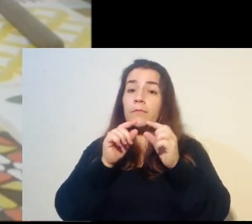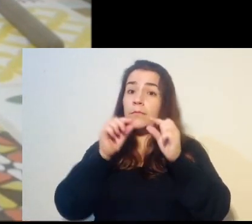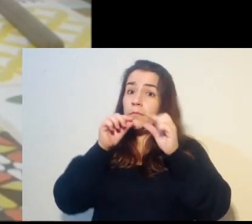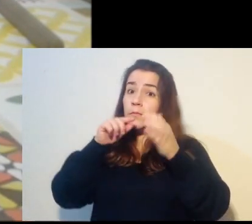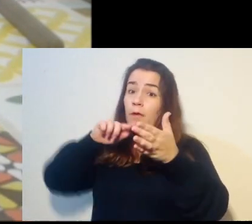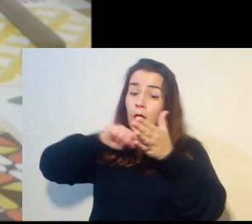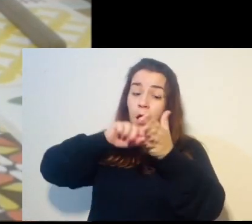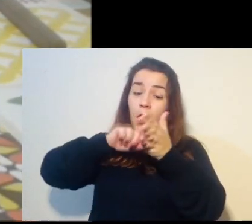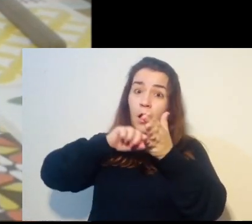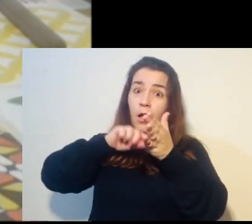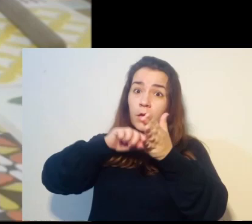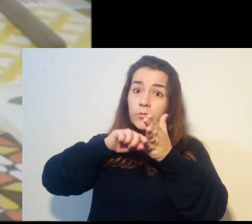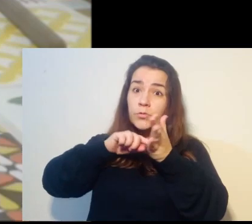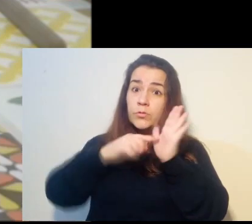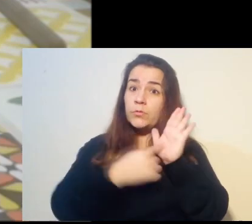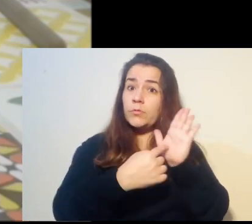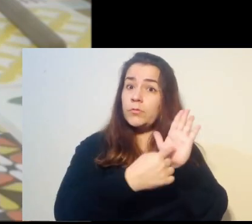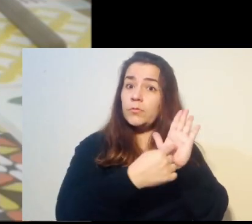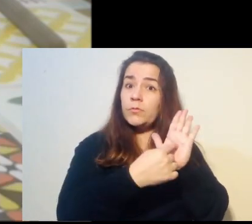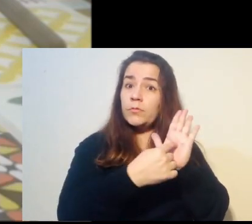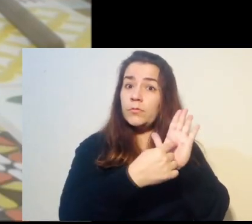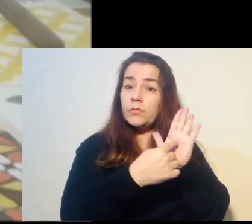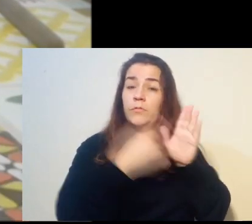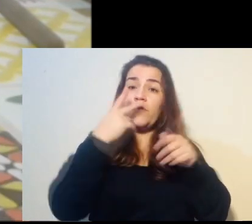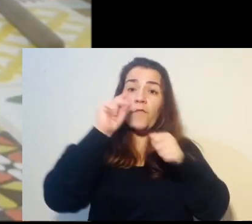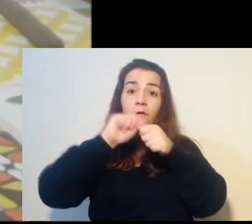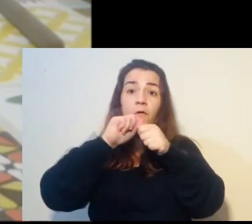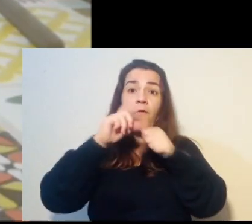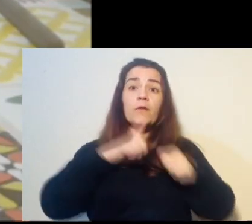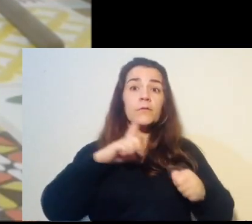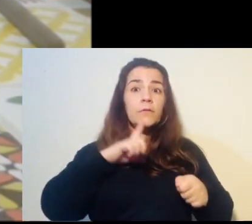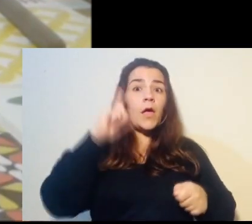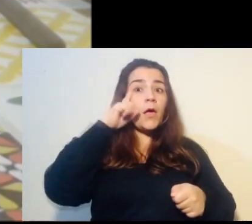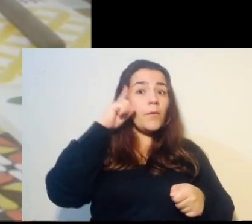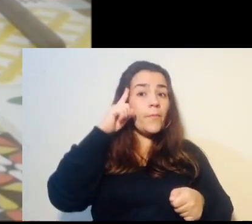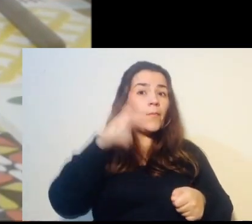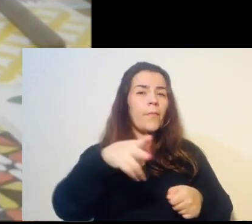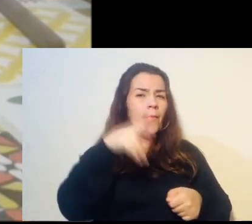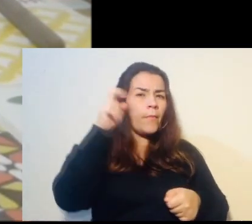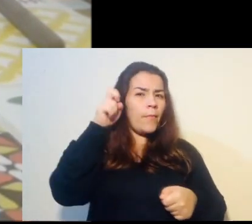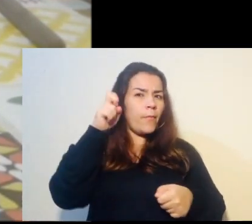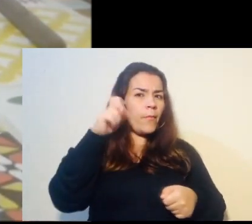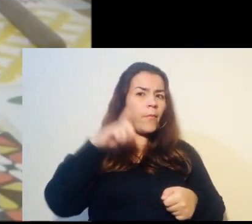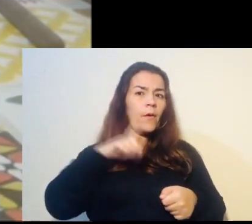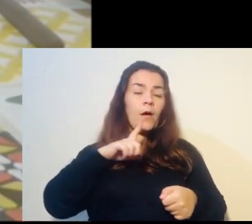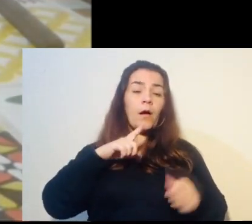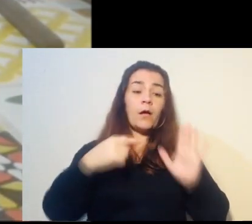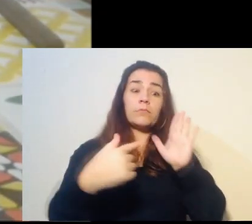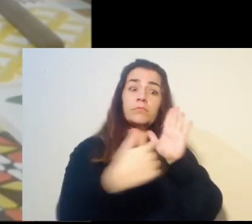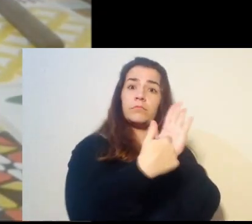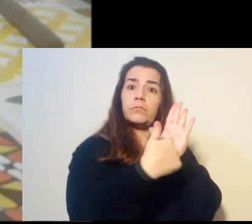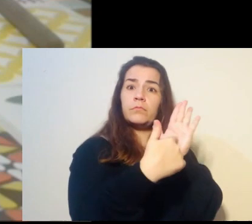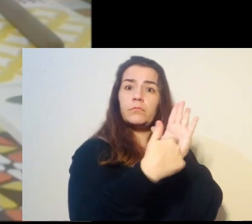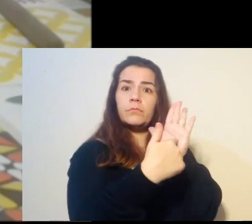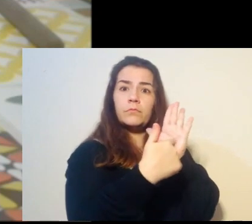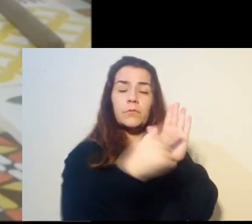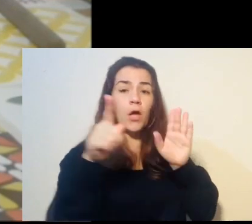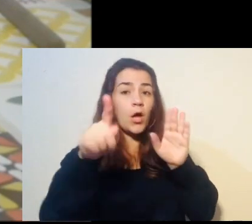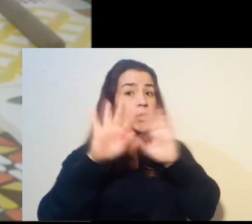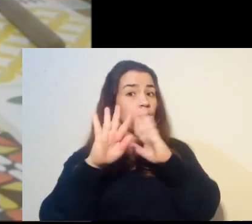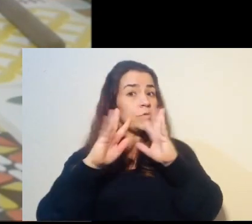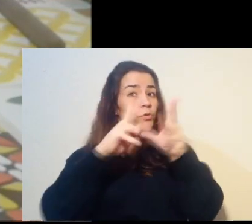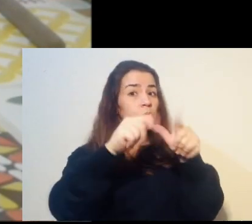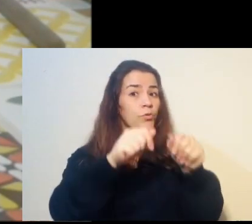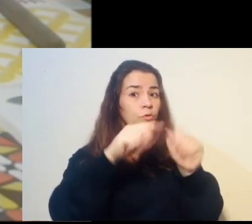gente tem o centro desse furo. Então, a partir desse momento, vocês têm que ter essa noção de que aqui nesse lugar está o